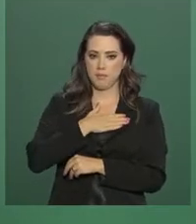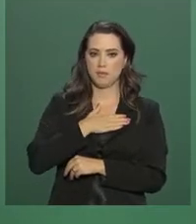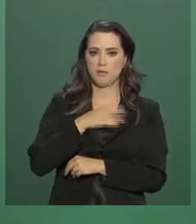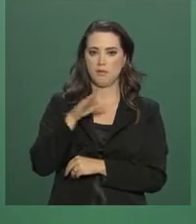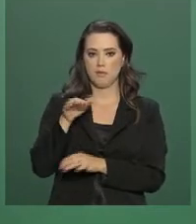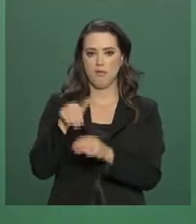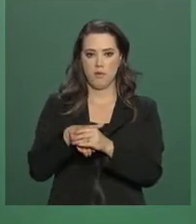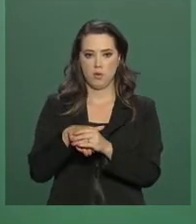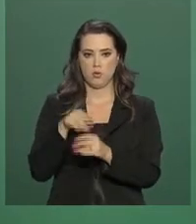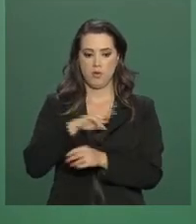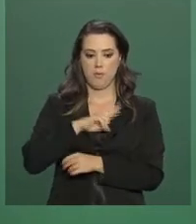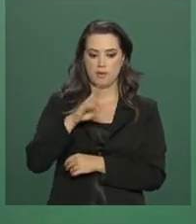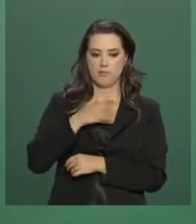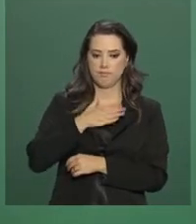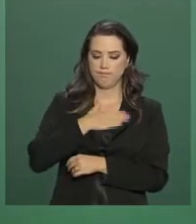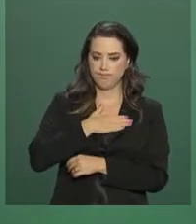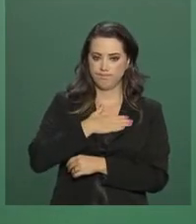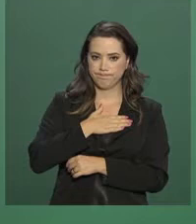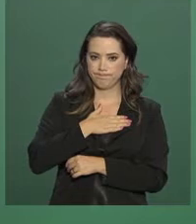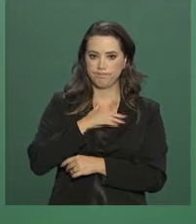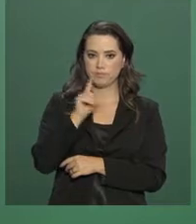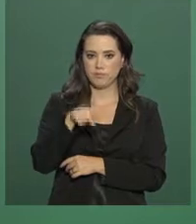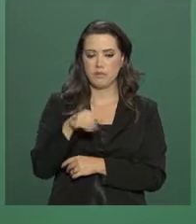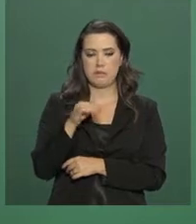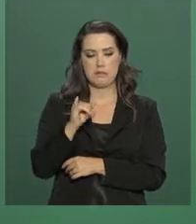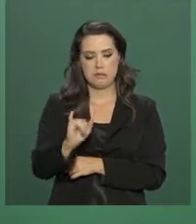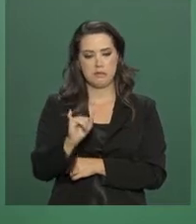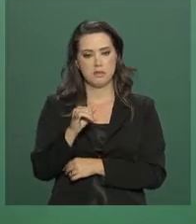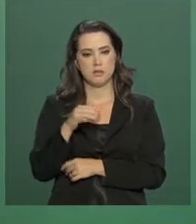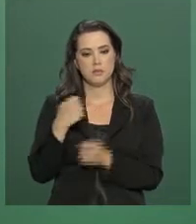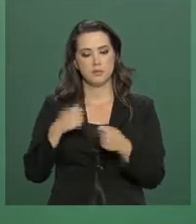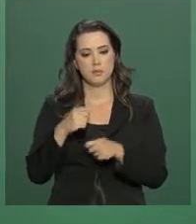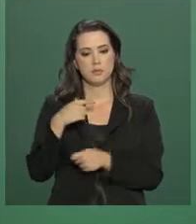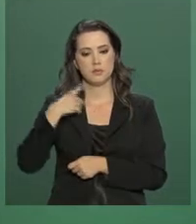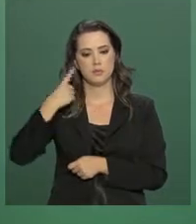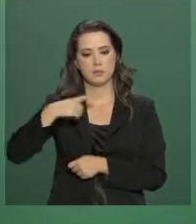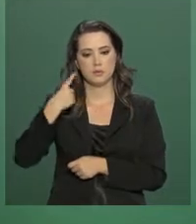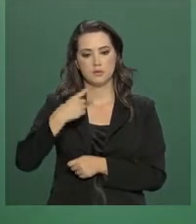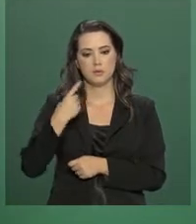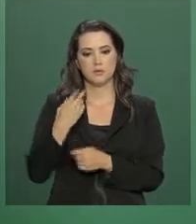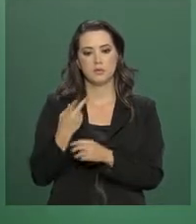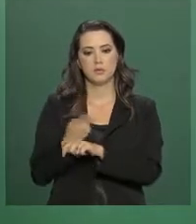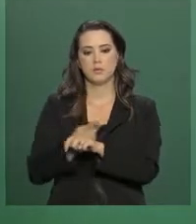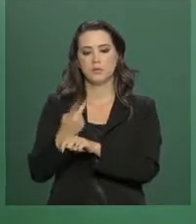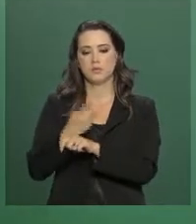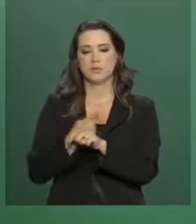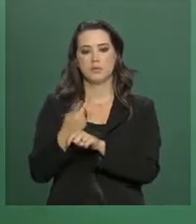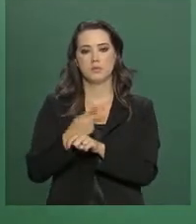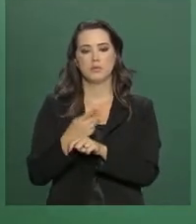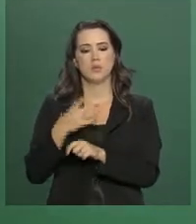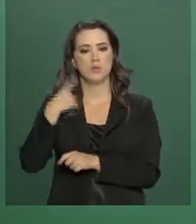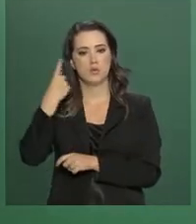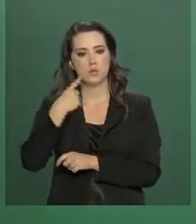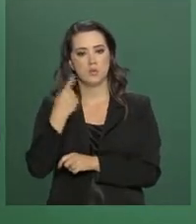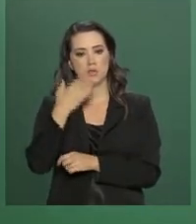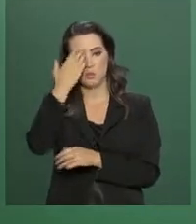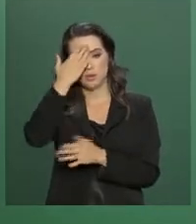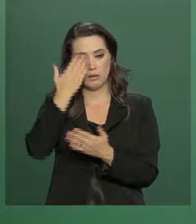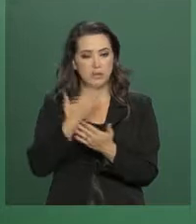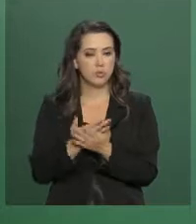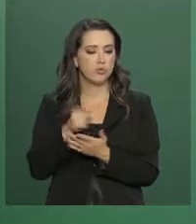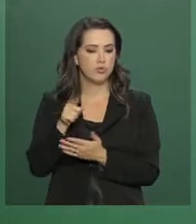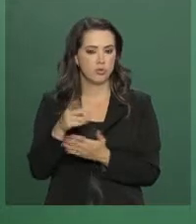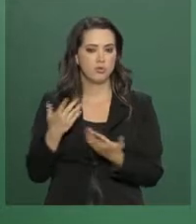e aqui faz um corte se eu preciso de um advogado eu vou procurar um advogado para propor ação e eu tenha um mínimo de confiança igual